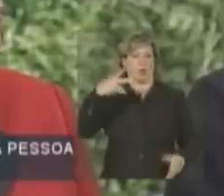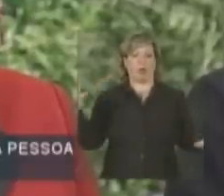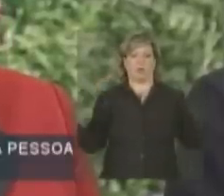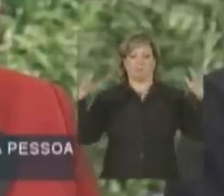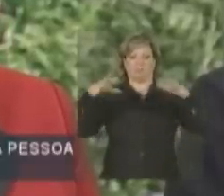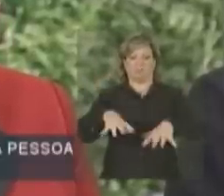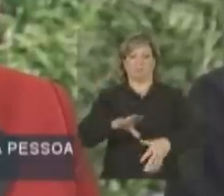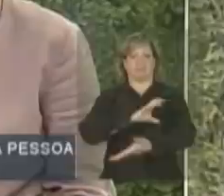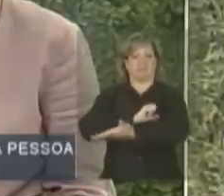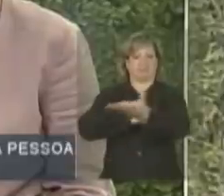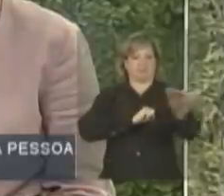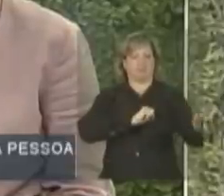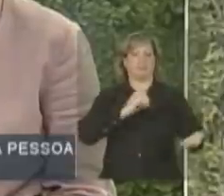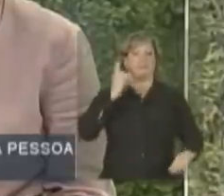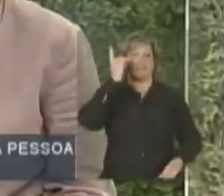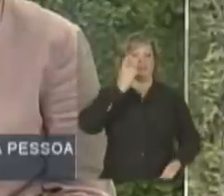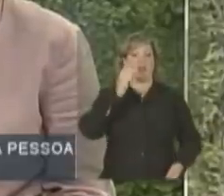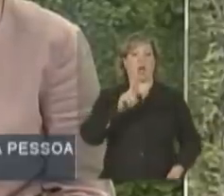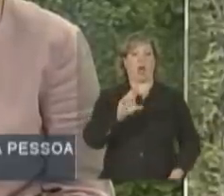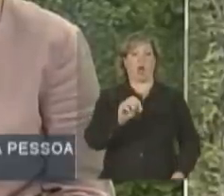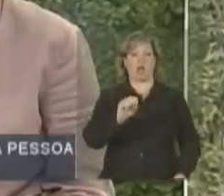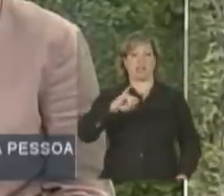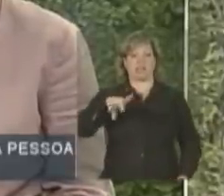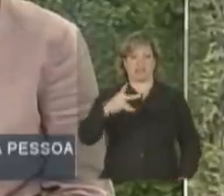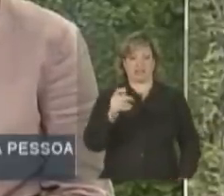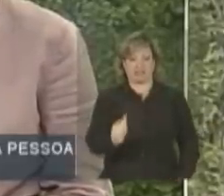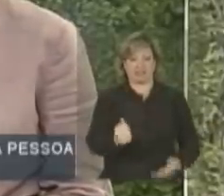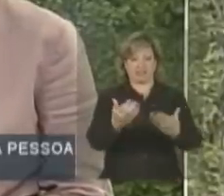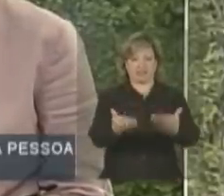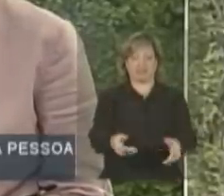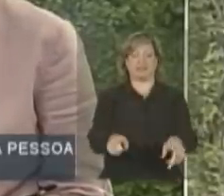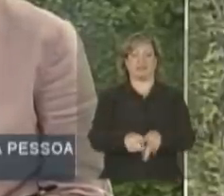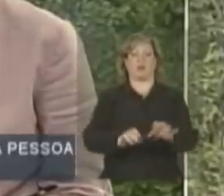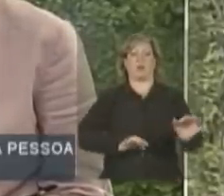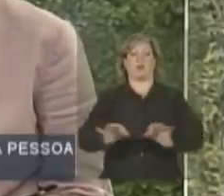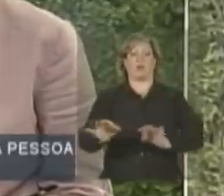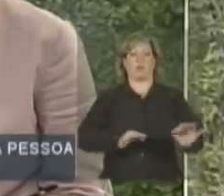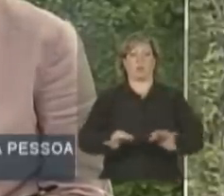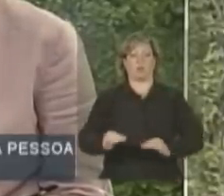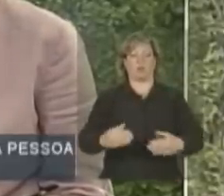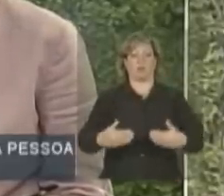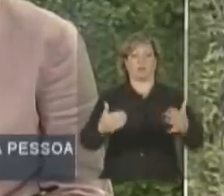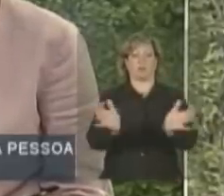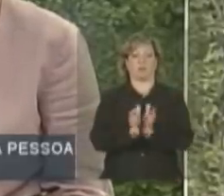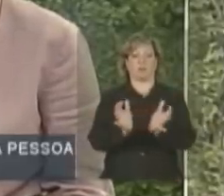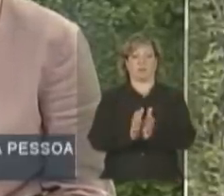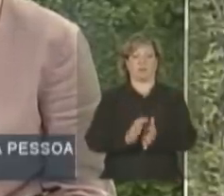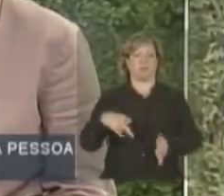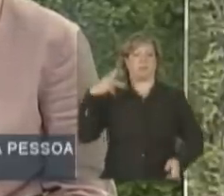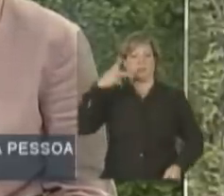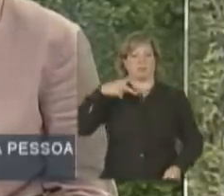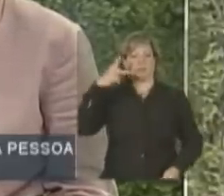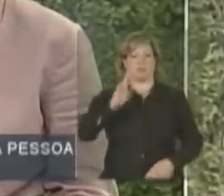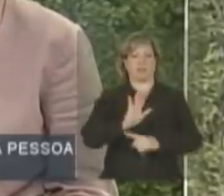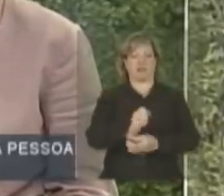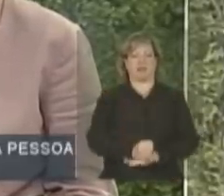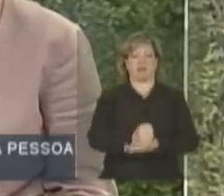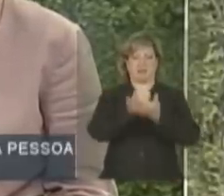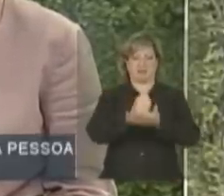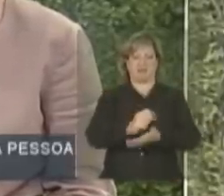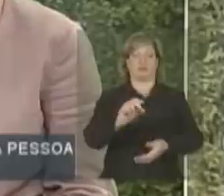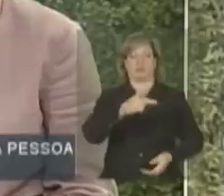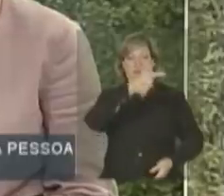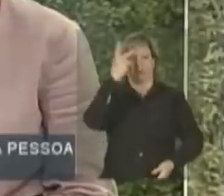querida deputada Rosinha Dalefau, coordenadora da Frente Parlamentar de Defesa dos Direitos da Pessoa com